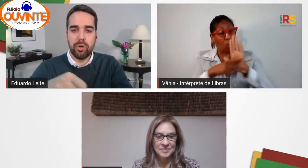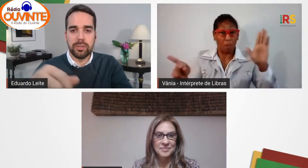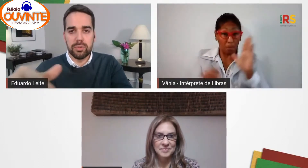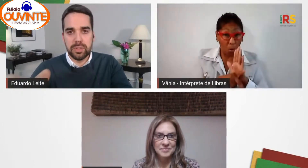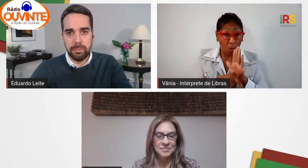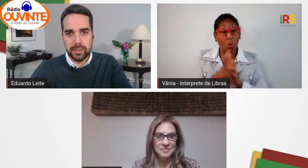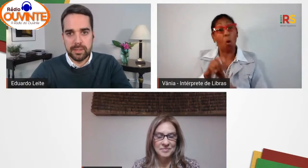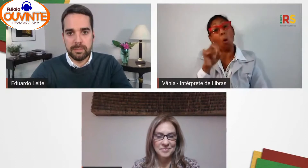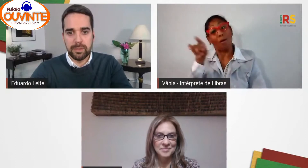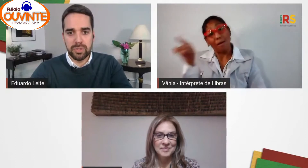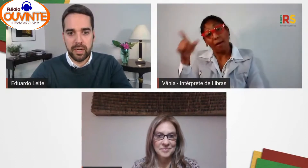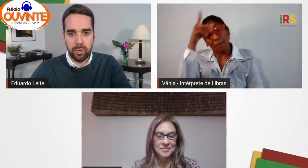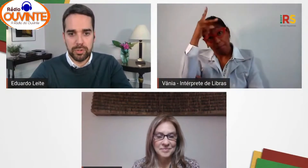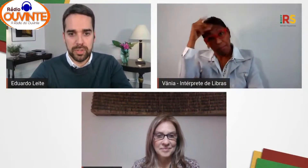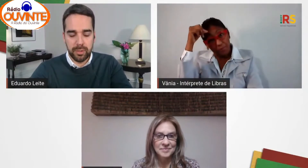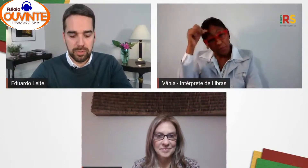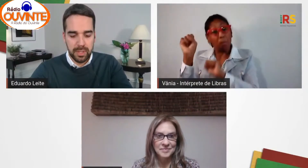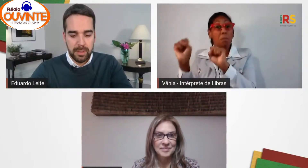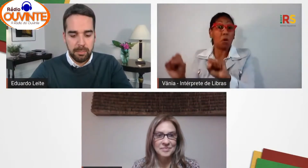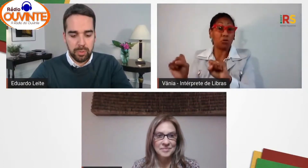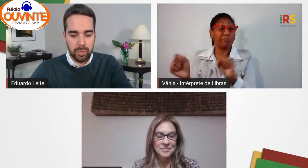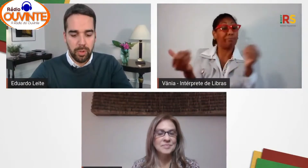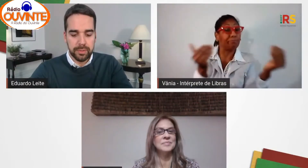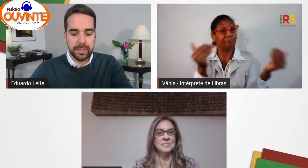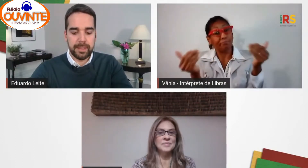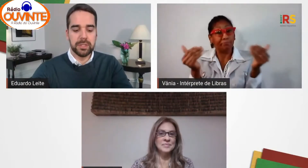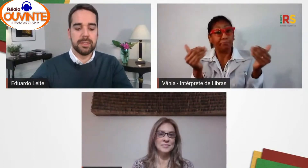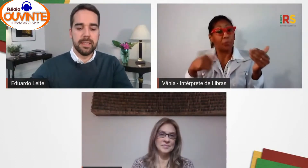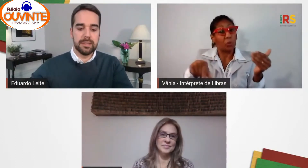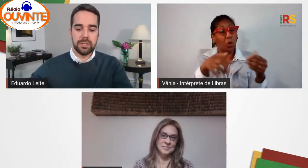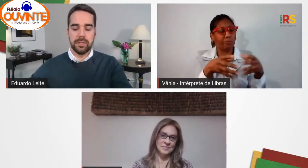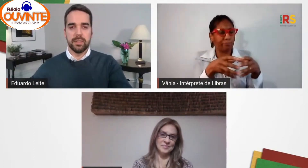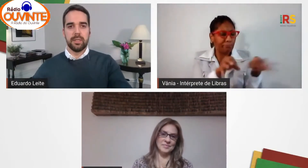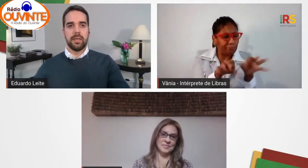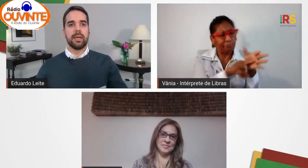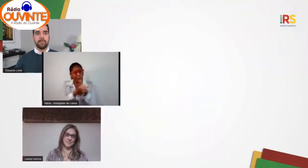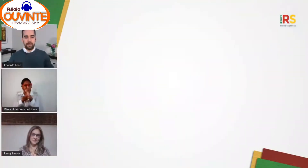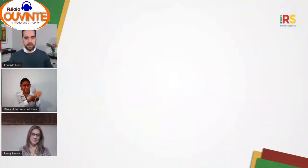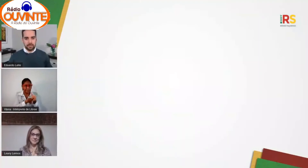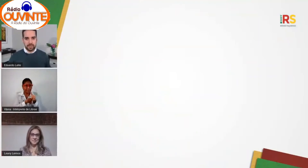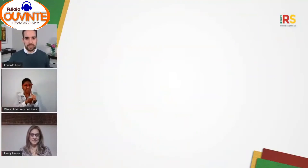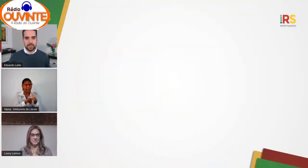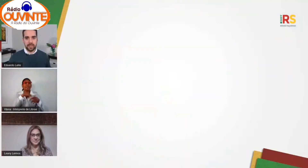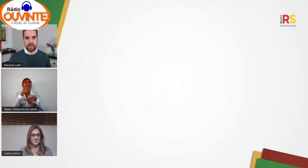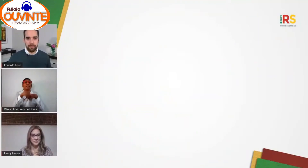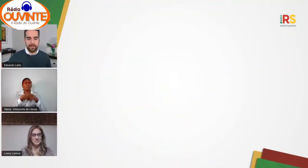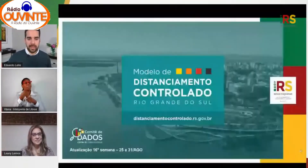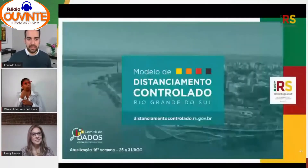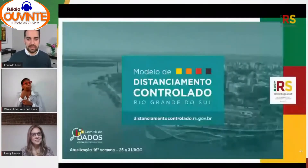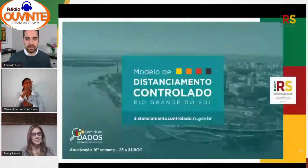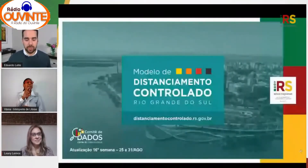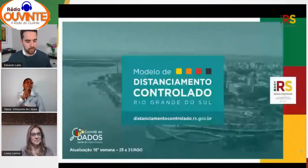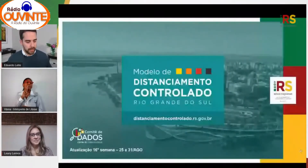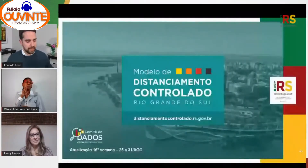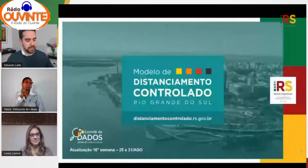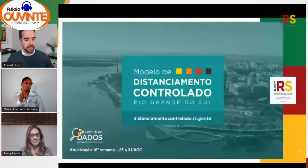mais rigorosos ou se podem ser menos gravosos aí os protocolos. E a partir deste encaminhamento, a gente tem